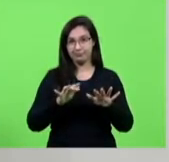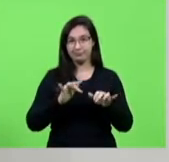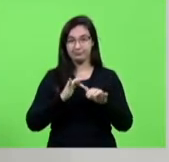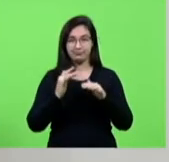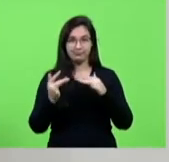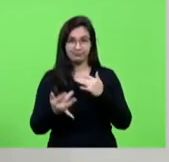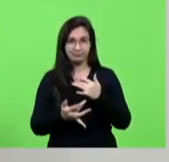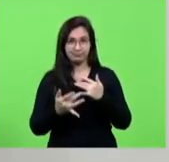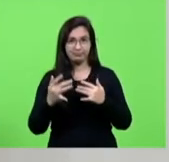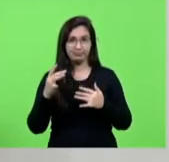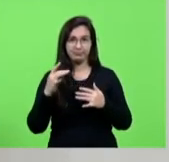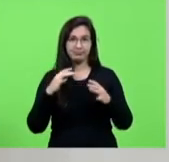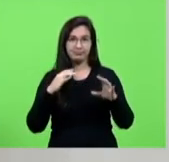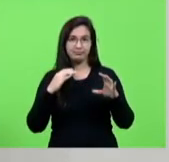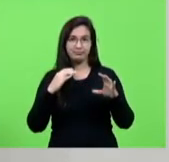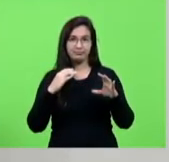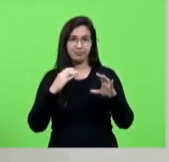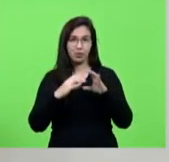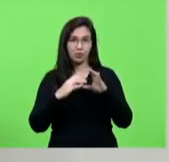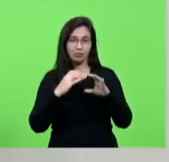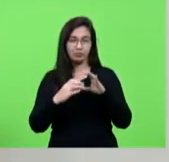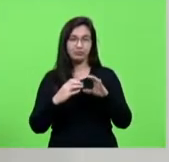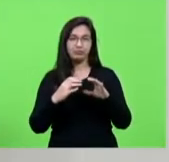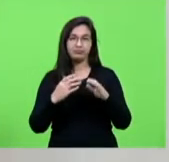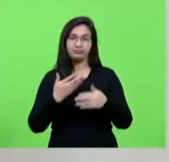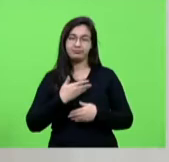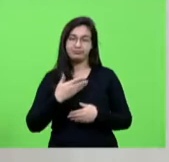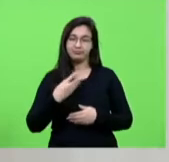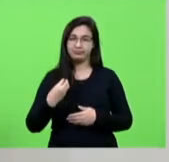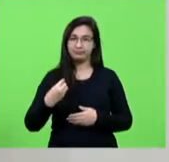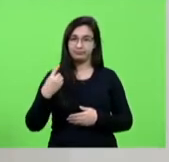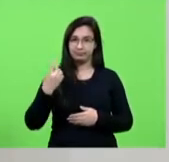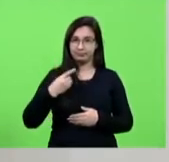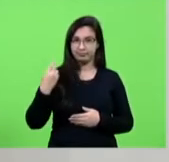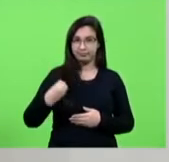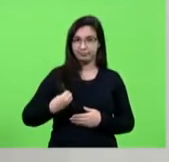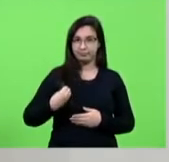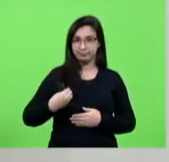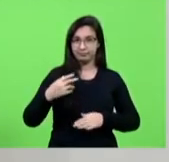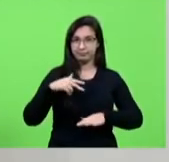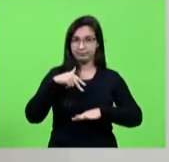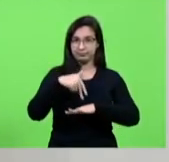comunicação, amigos deputados presentes.